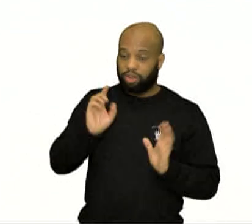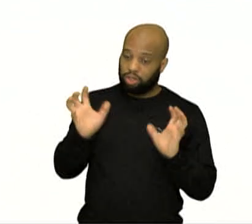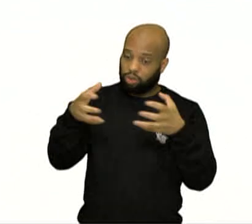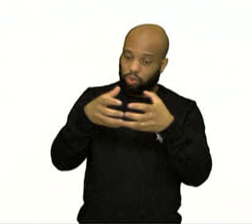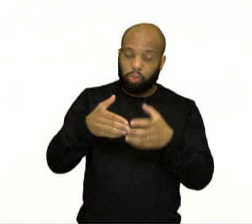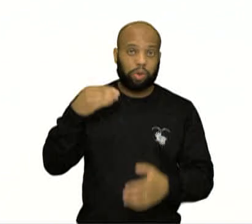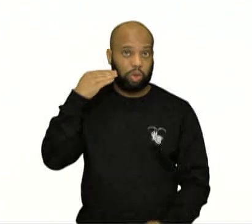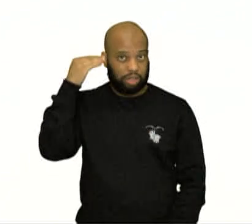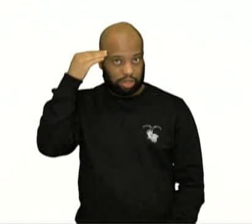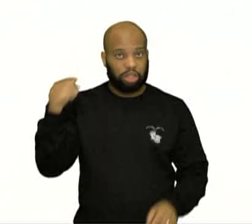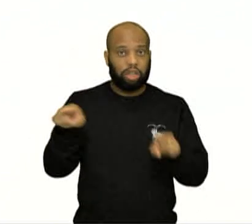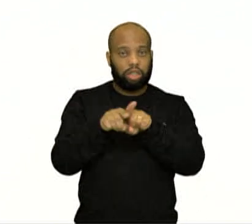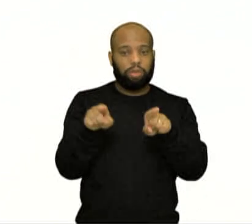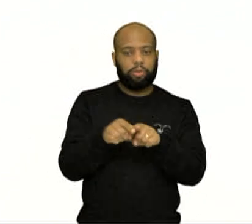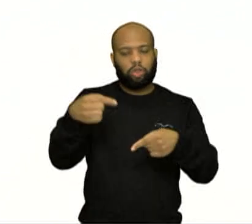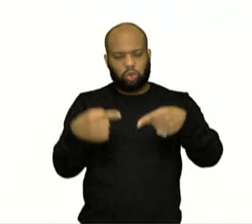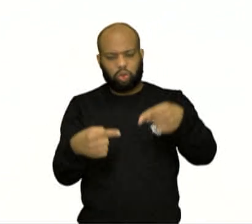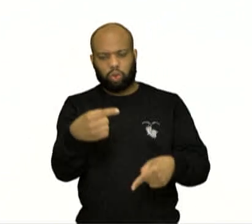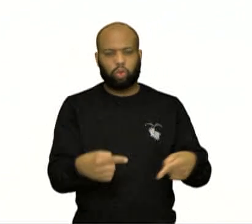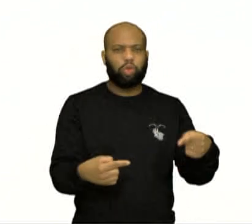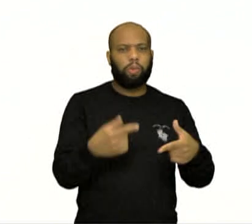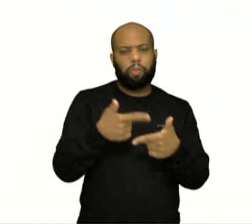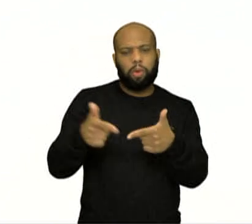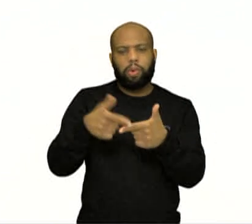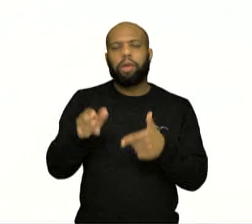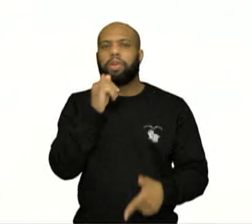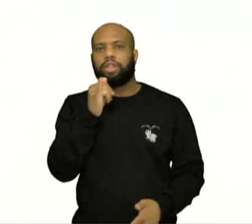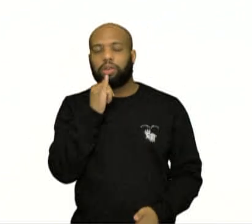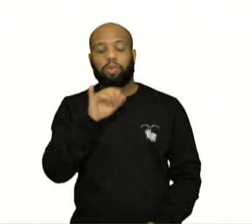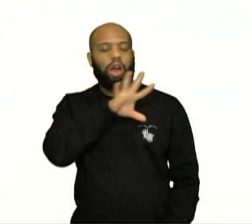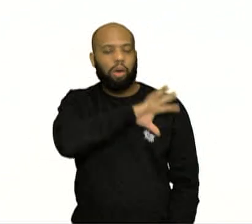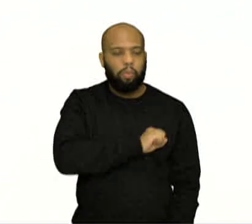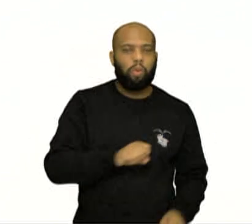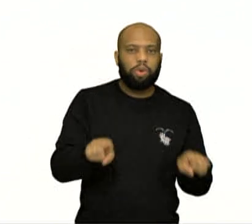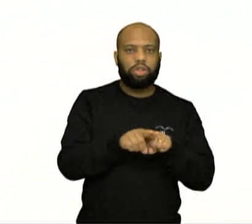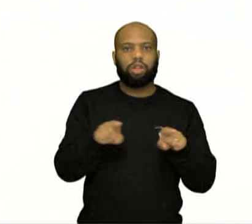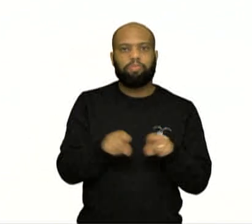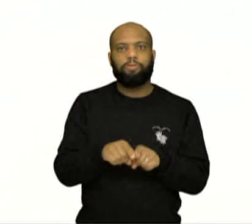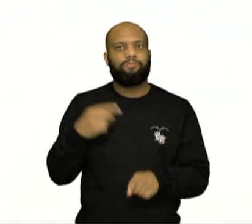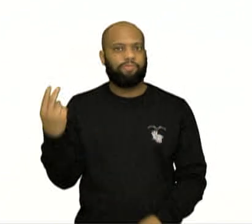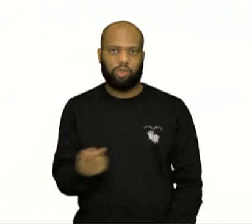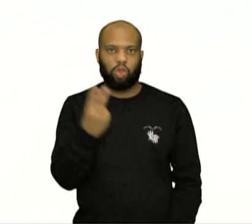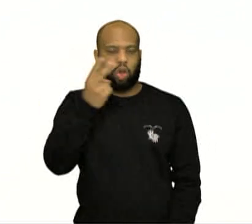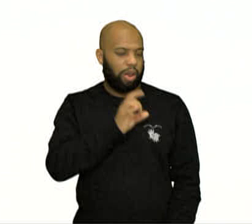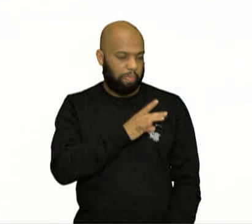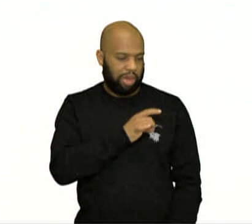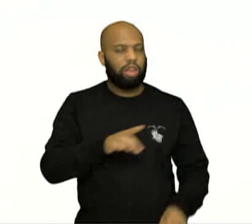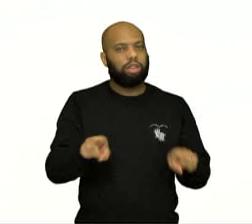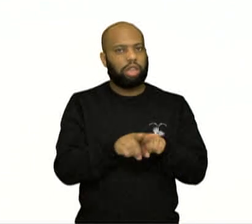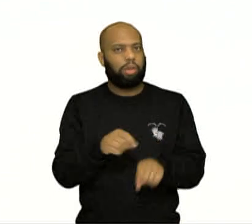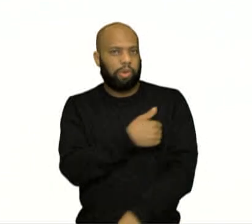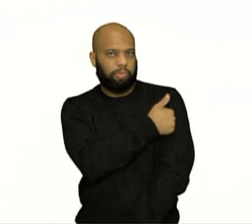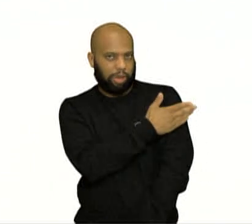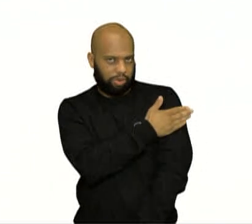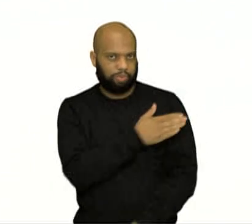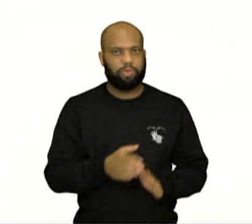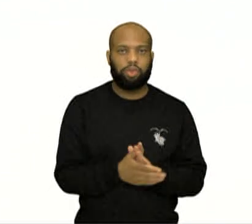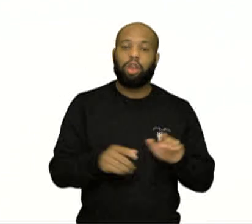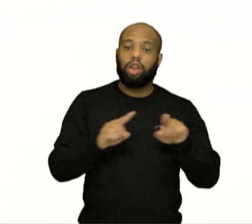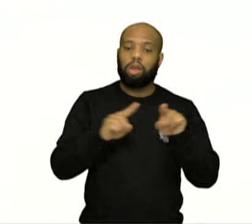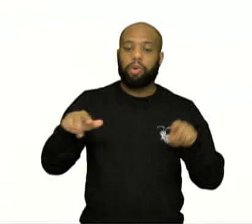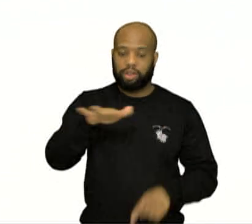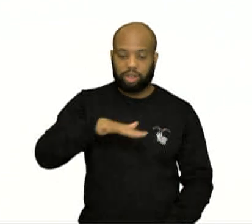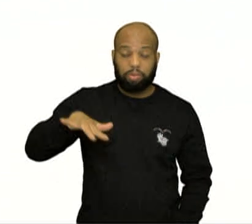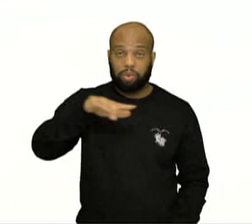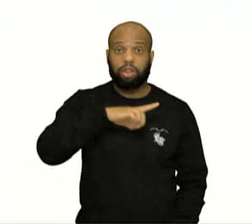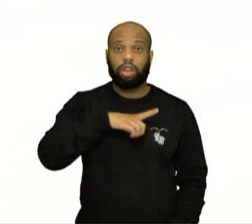de adolescentes ainda discute dilemas como amor, sucesso, medo e preconceito. Mas é nesse ambiente